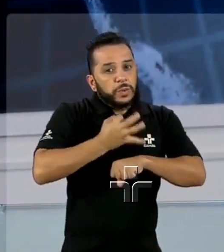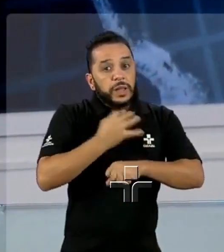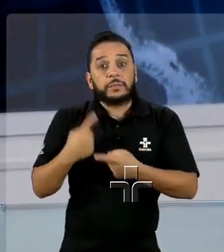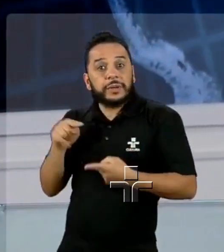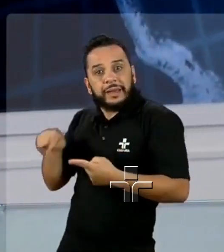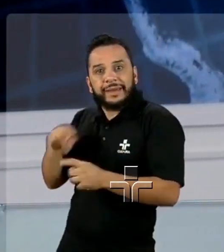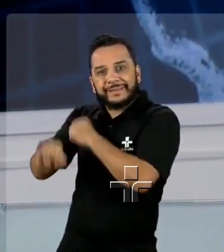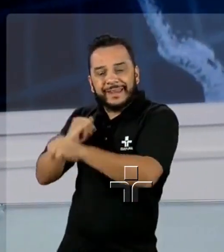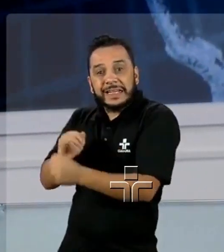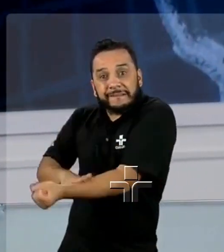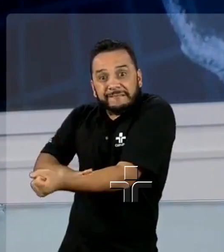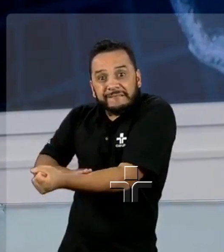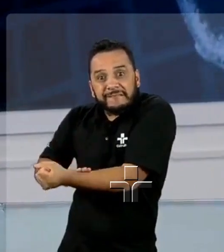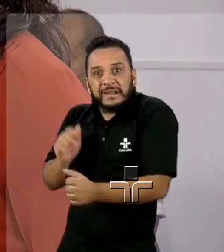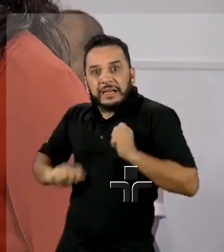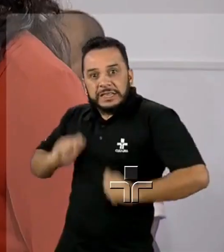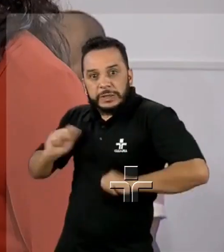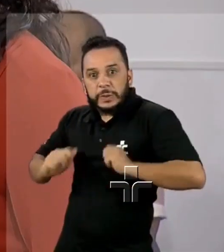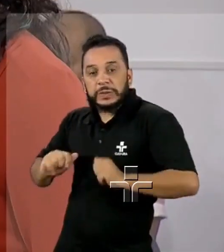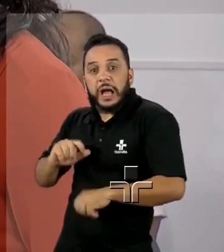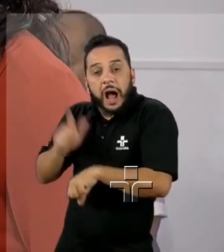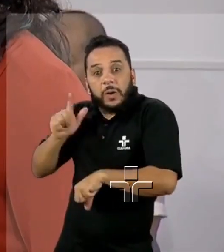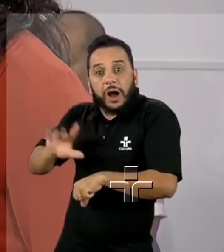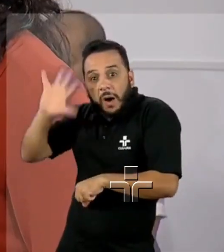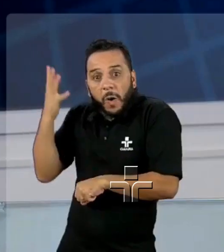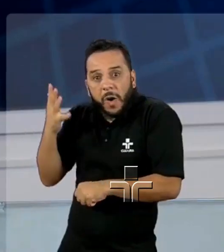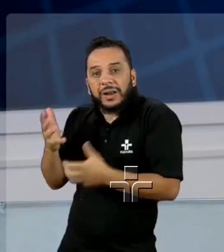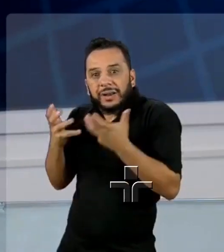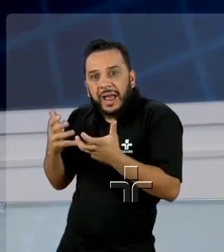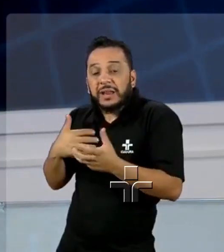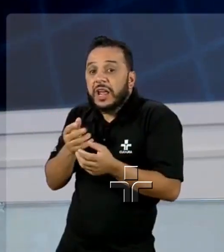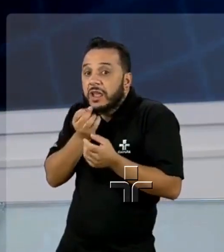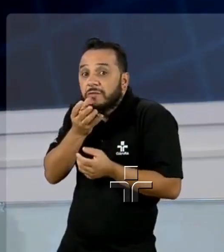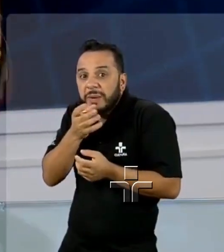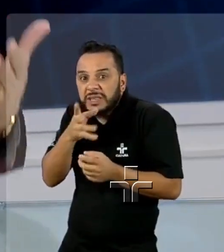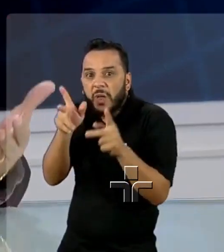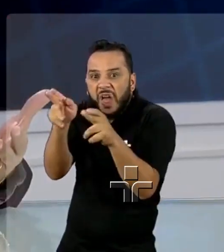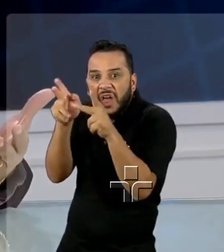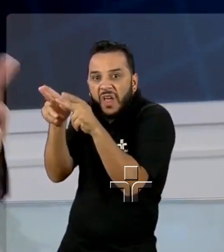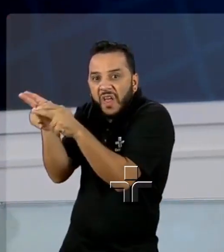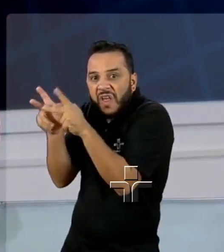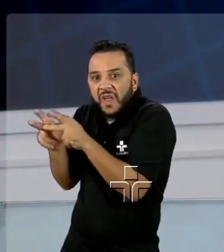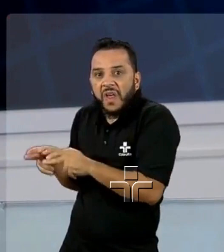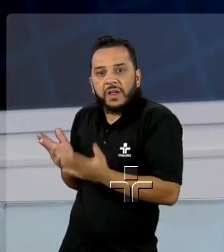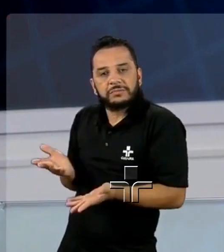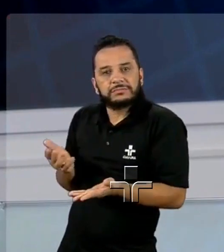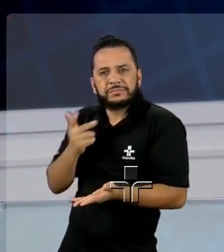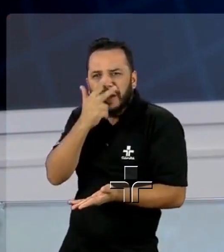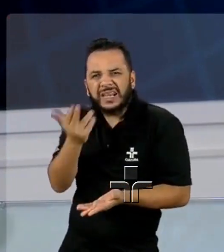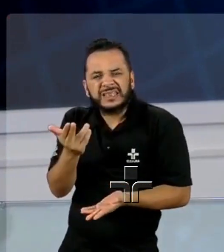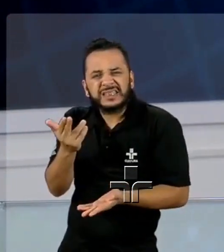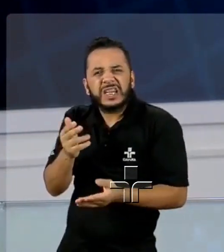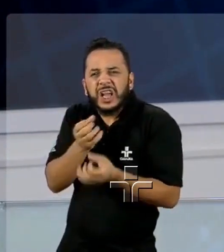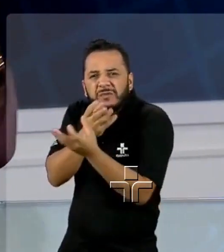ansioso. Você quer saber o que está acontecendo agora. Então, você pega só informação despedaçada. Então, eu acho que não há dúvida que, de certa